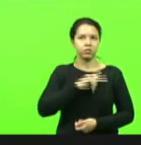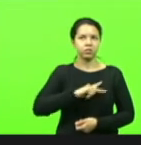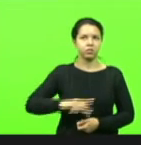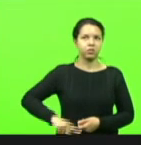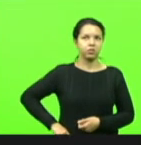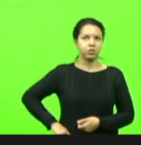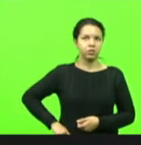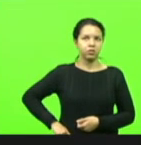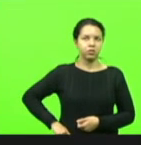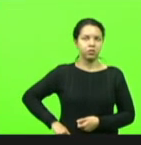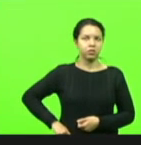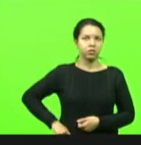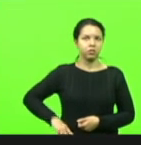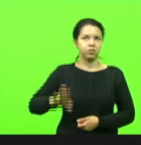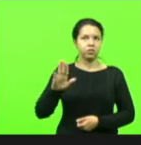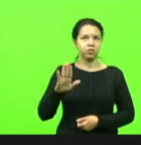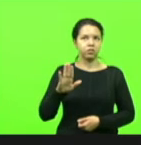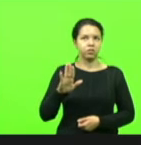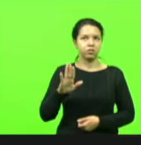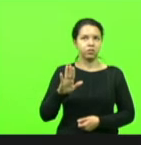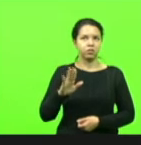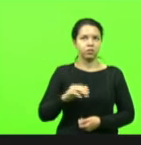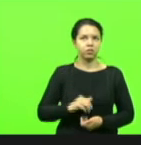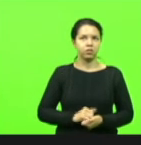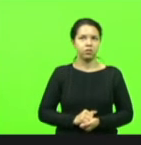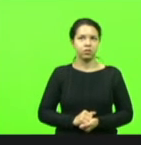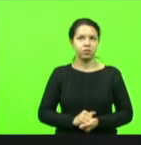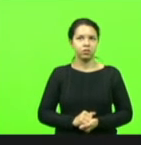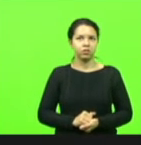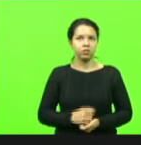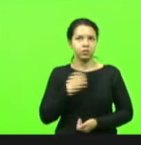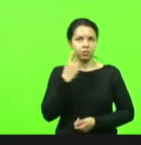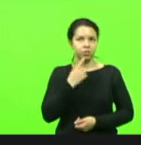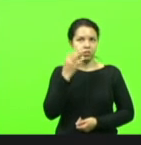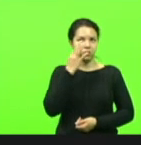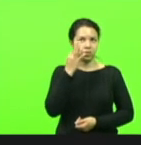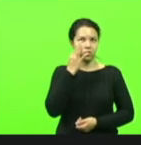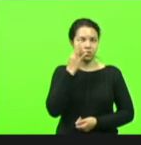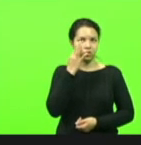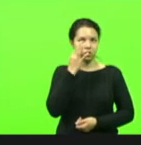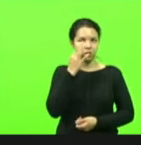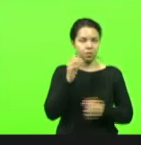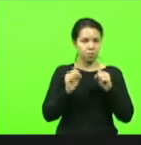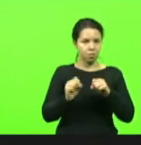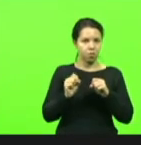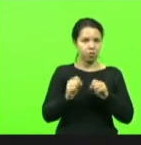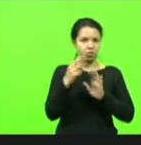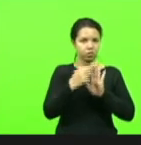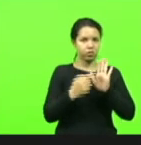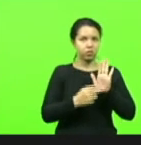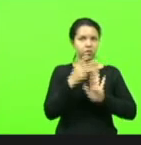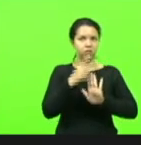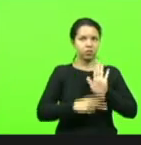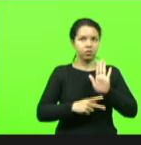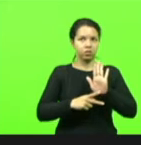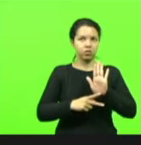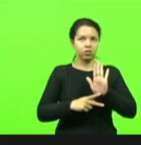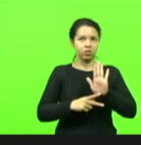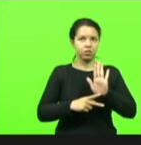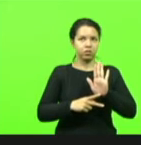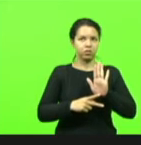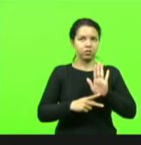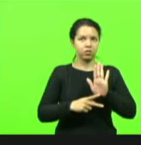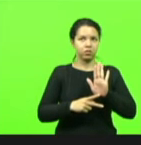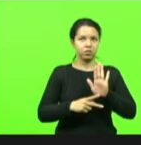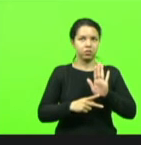é o Olá deputado Fernando krelling seu pode relatar esse projeto